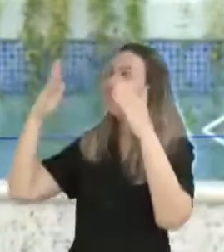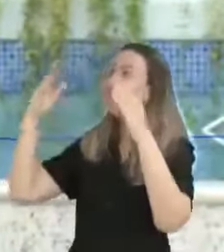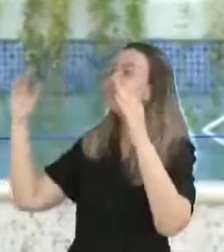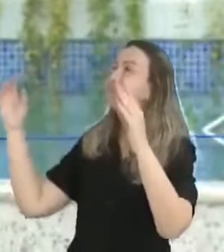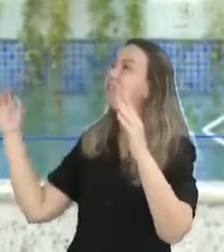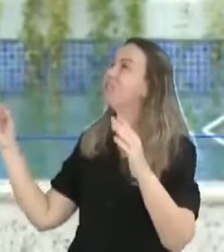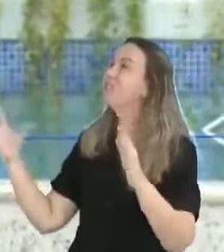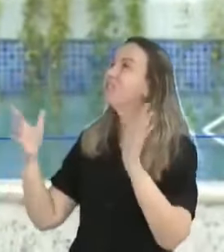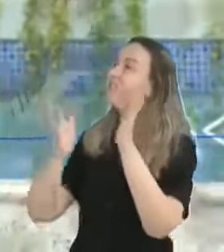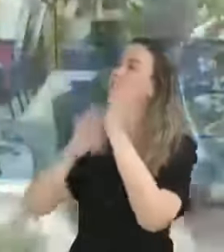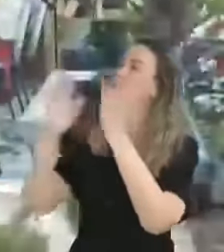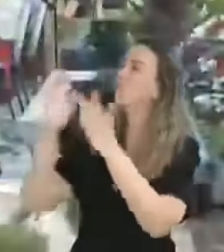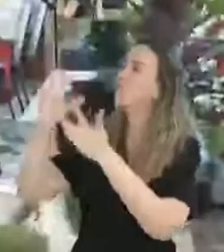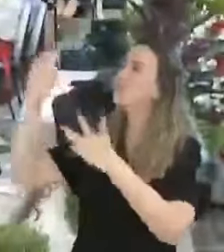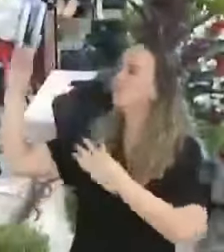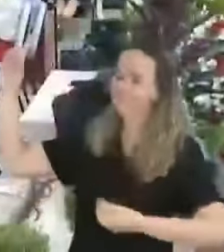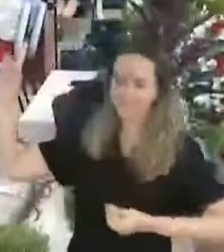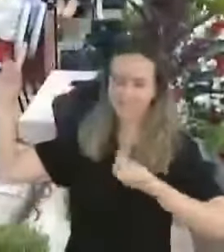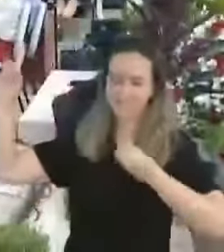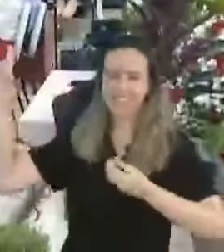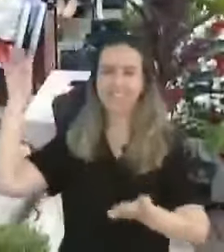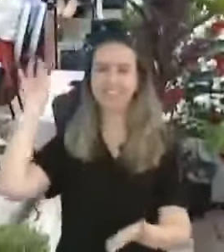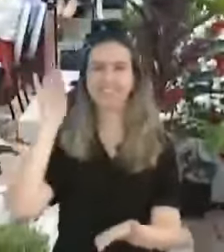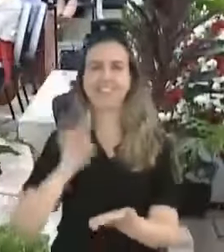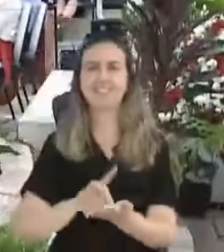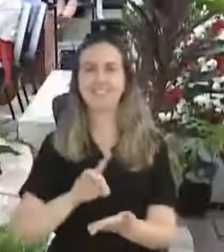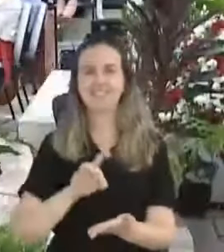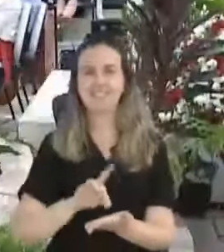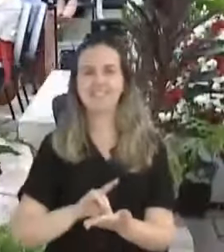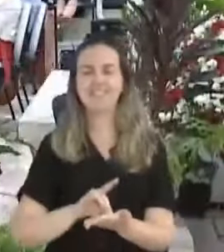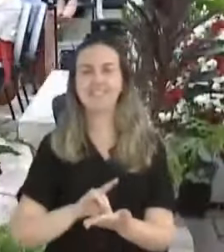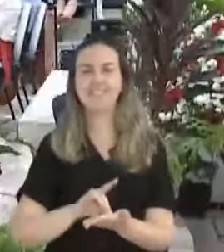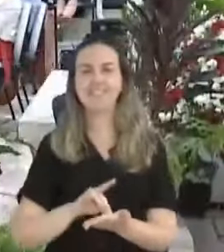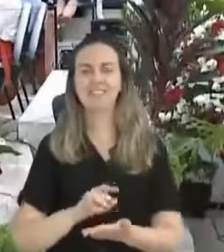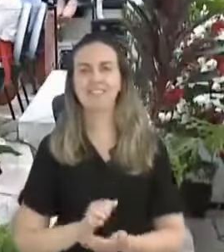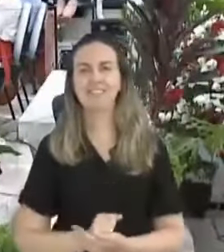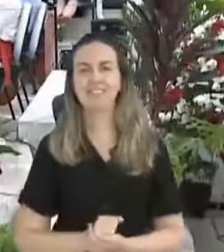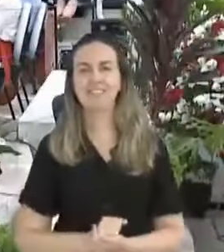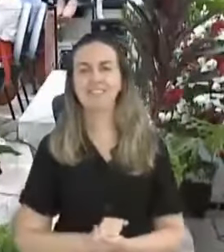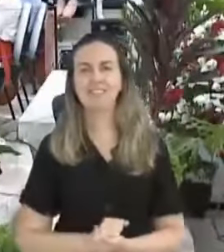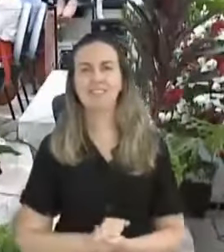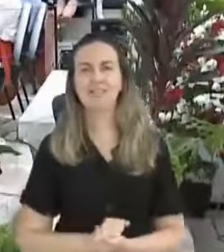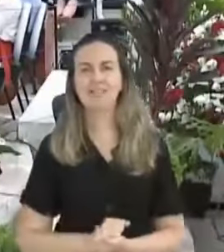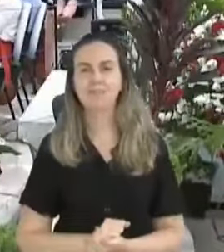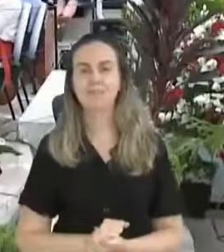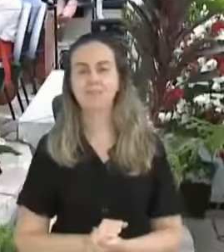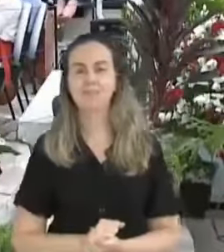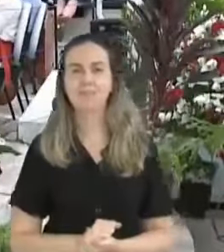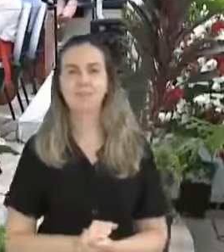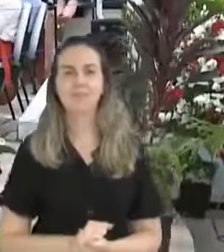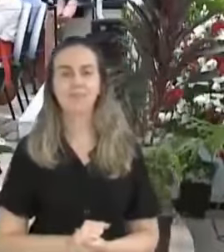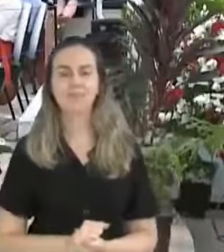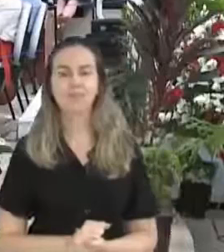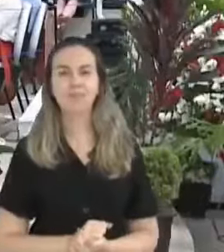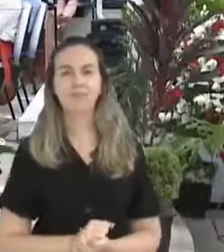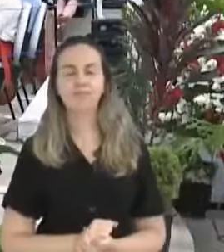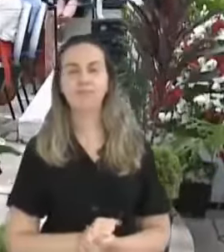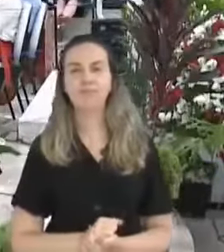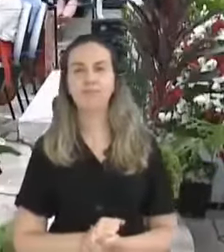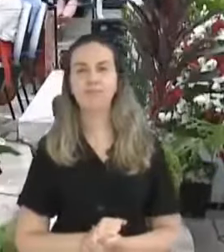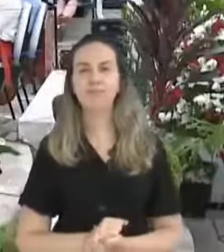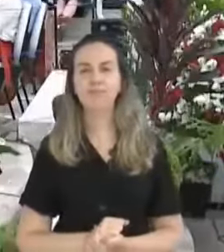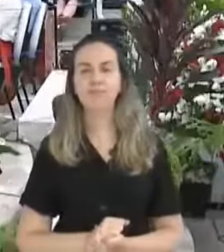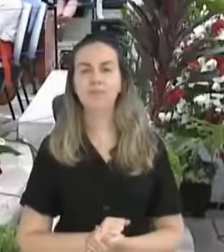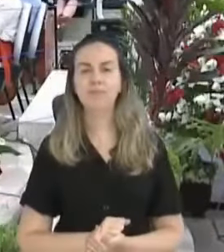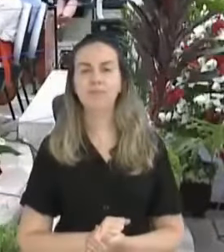ao Deus vivo e verdadeiro. Está escrito em Tiago capítulo 5 e